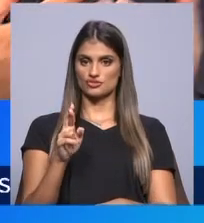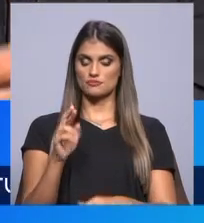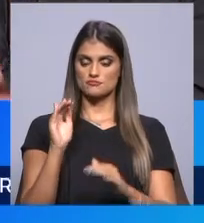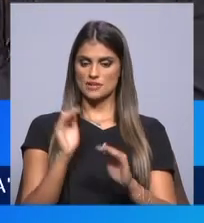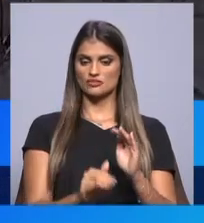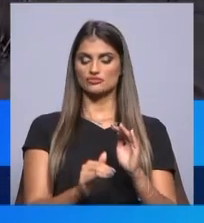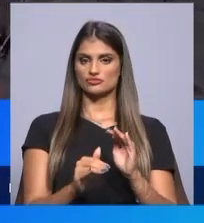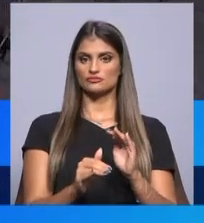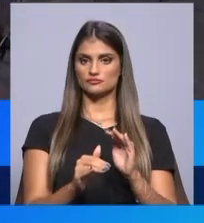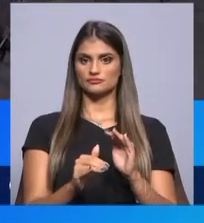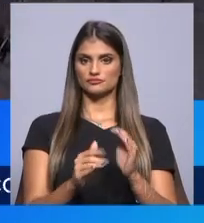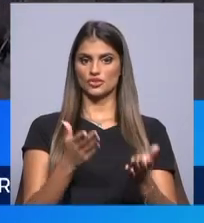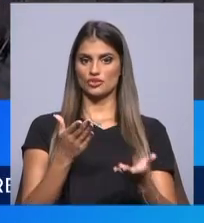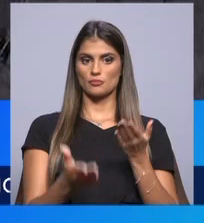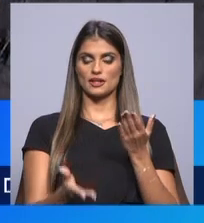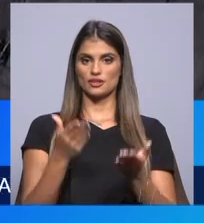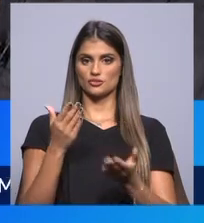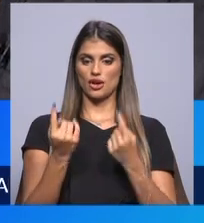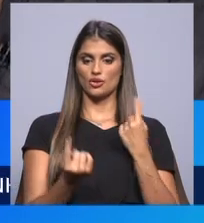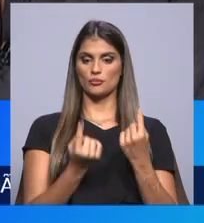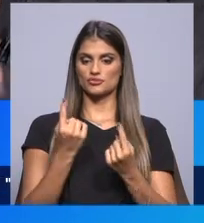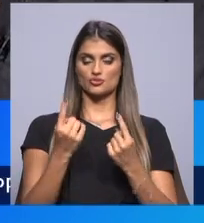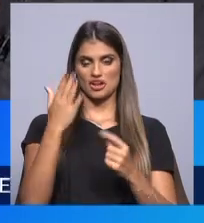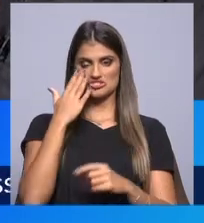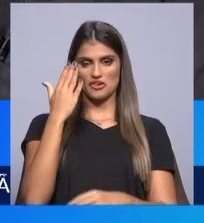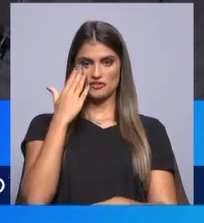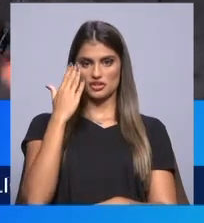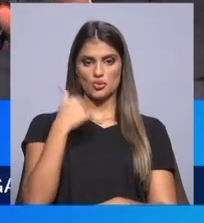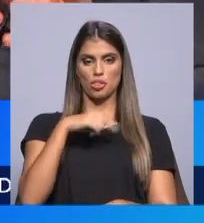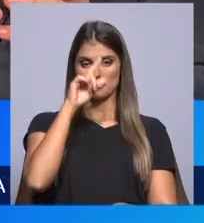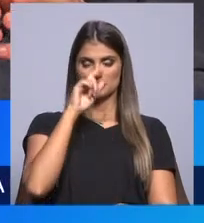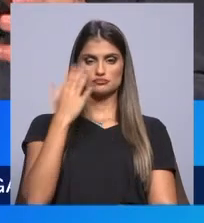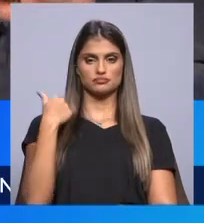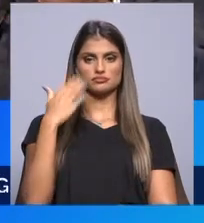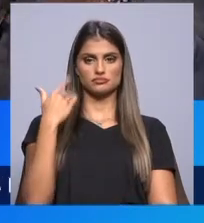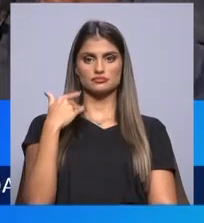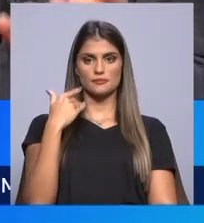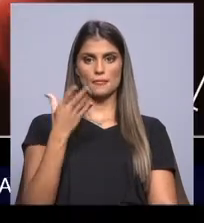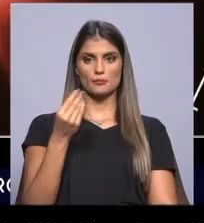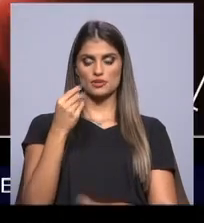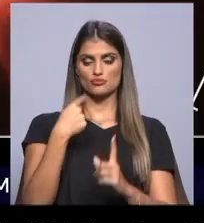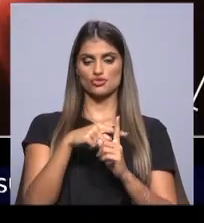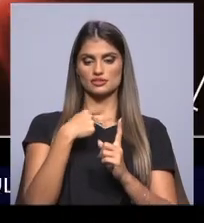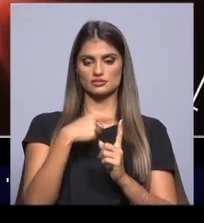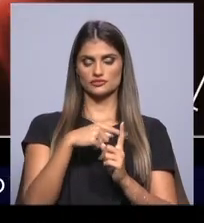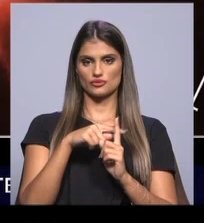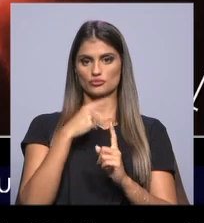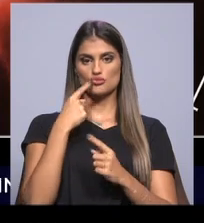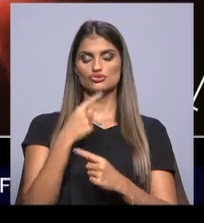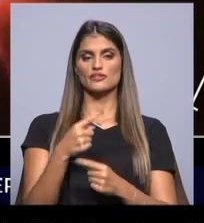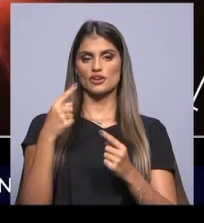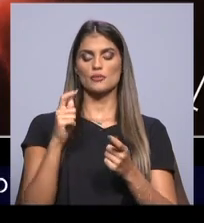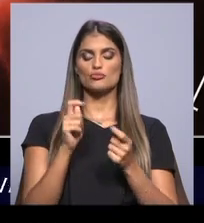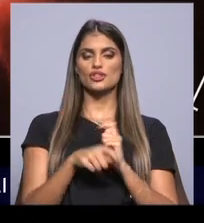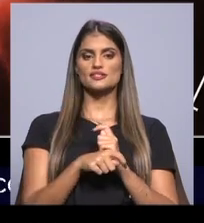curta do que aquilo que eram algumas dessas previsões. Aliás, eu lembro-me que a previsão mais otimista apontava para uma